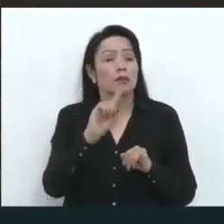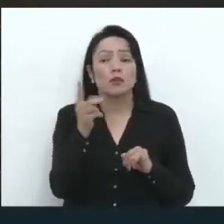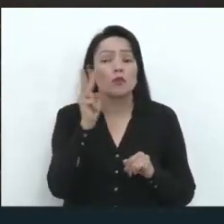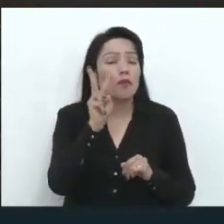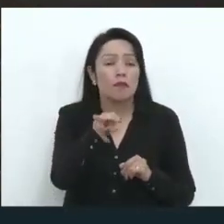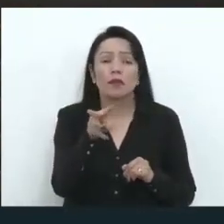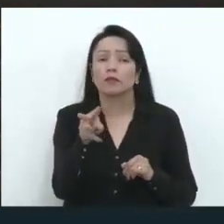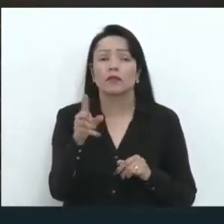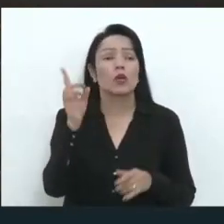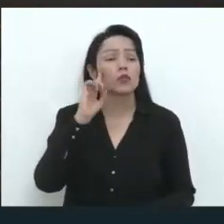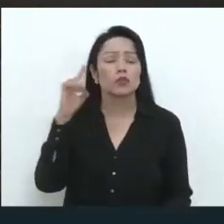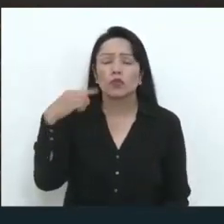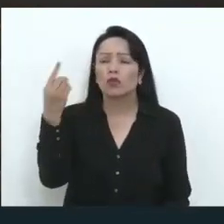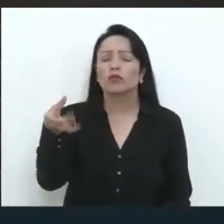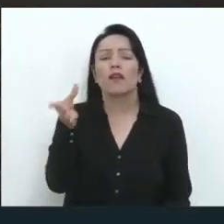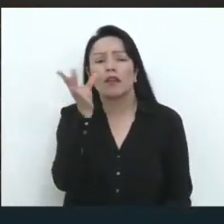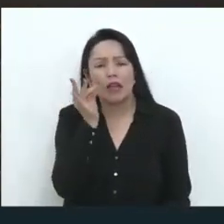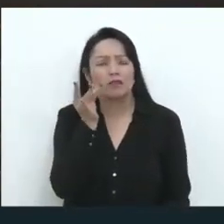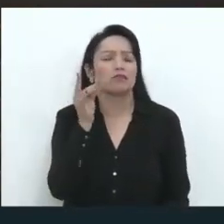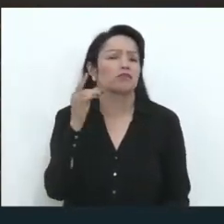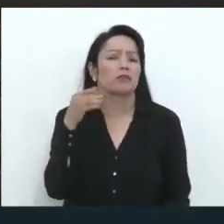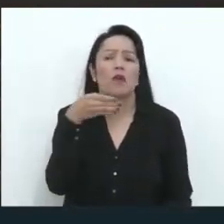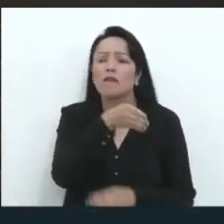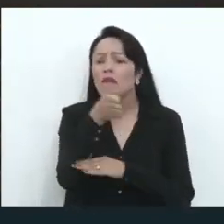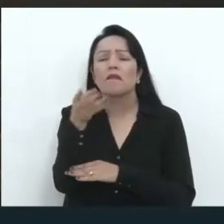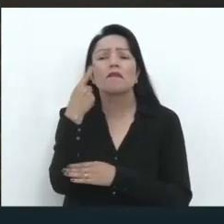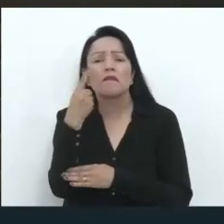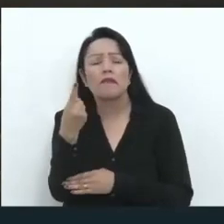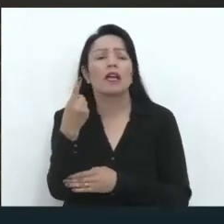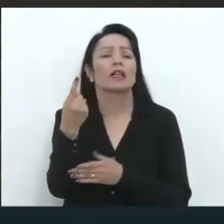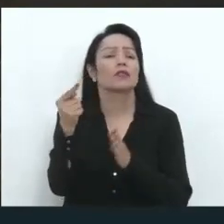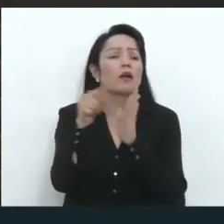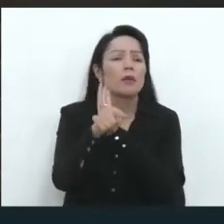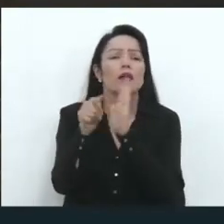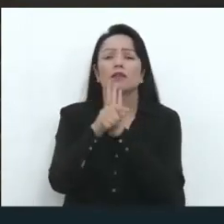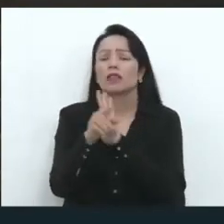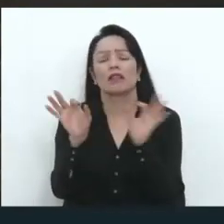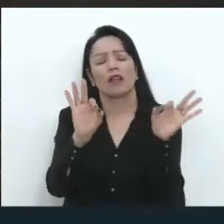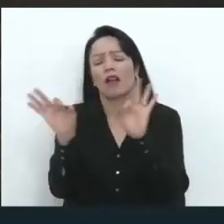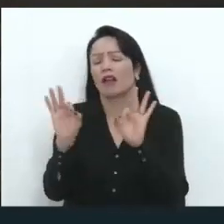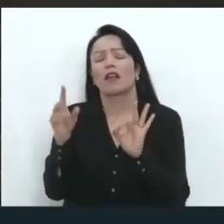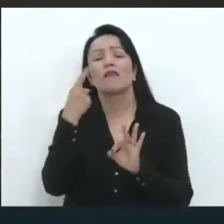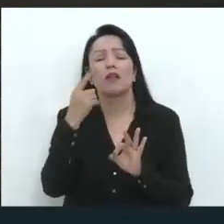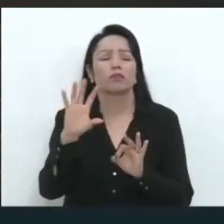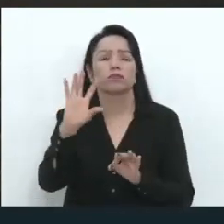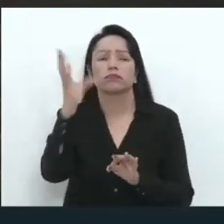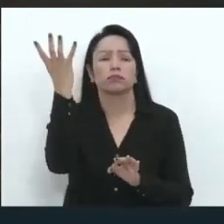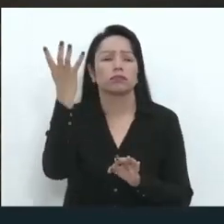está no dia a dia lá. Não está ali cobrando, vendo o que está acontecendo lá